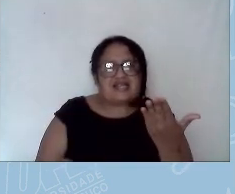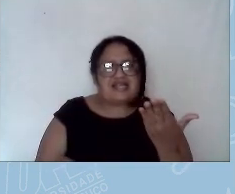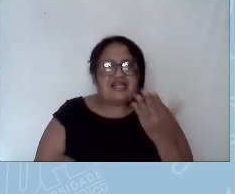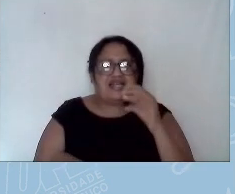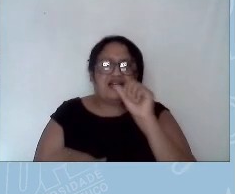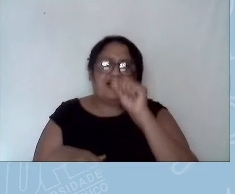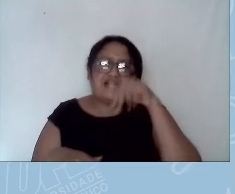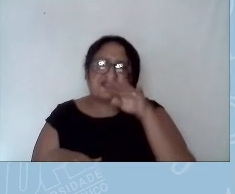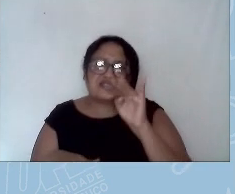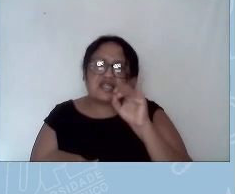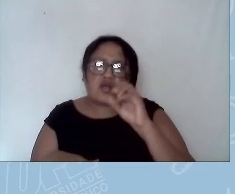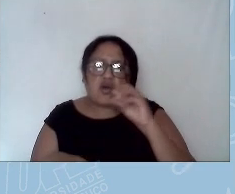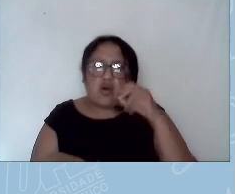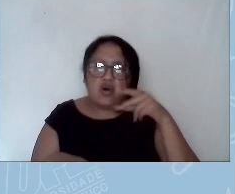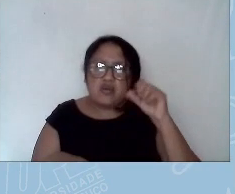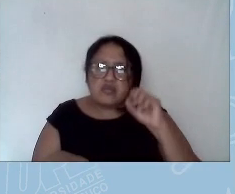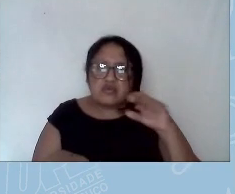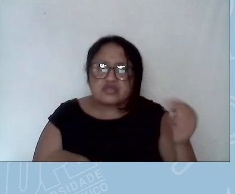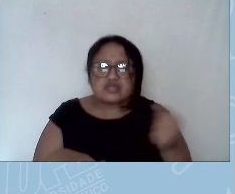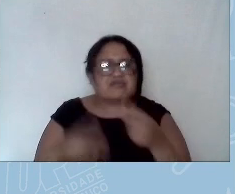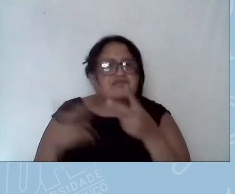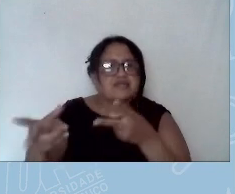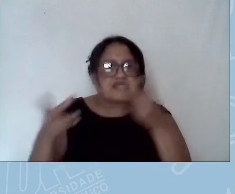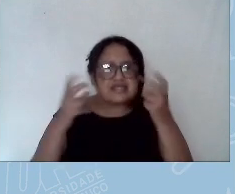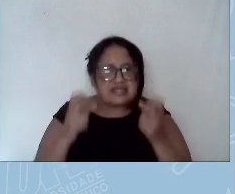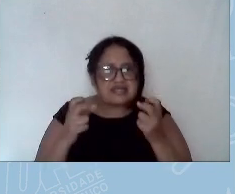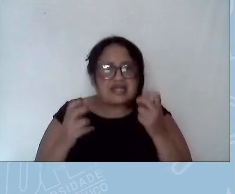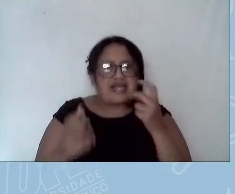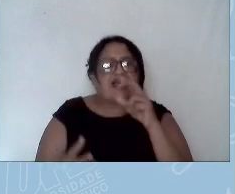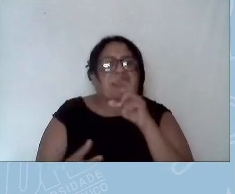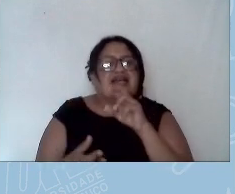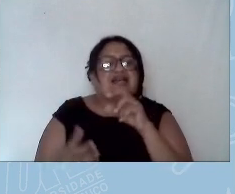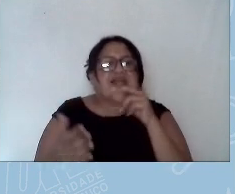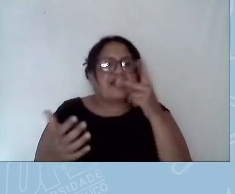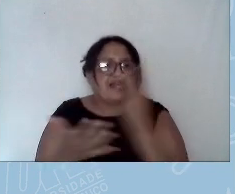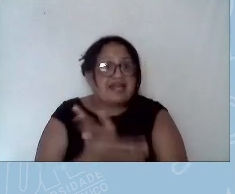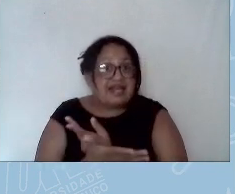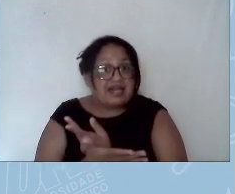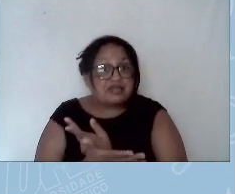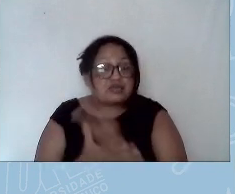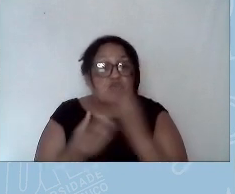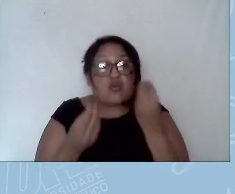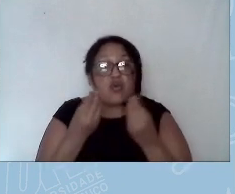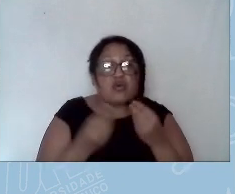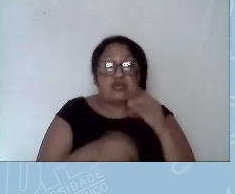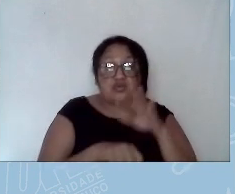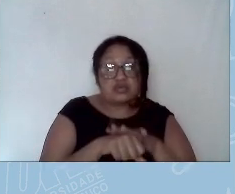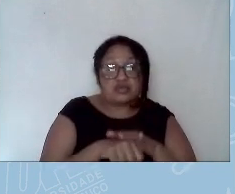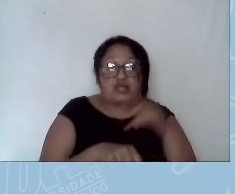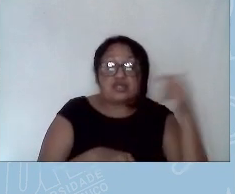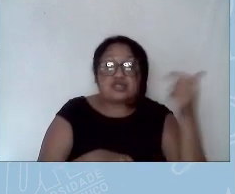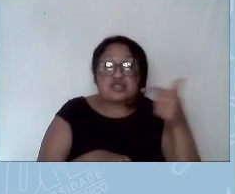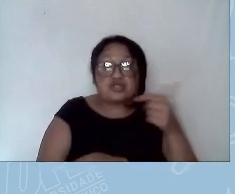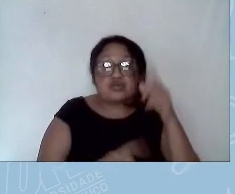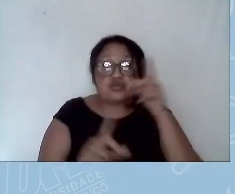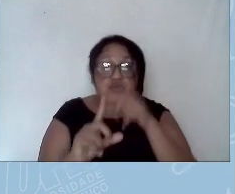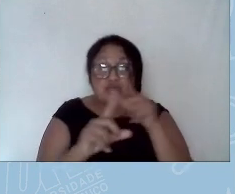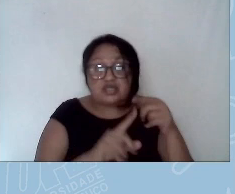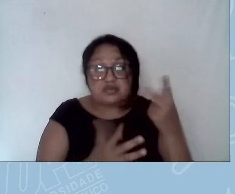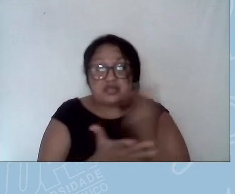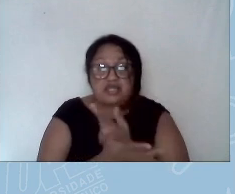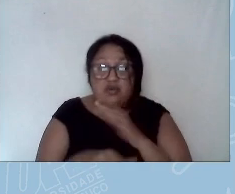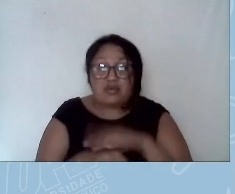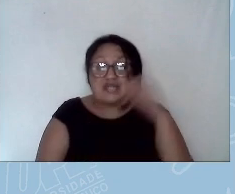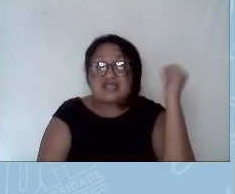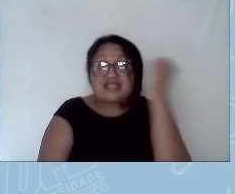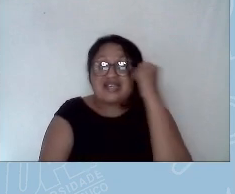é identificado erroneamente como doente o segundo tipo de erro mais grave é